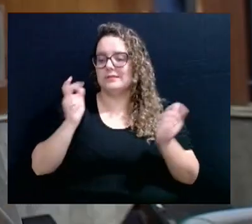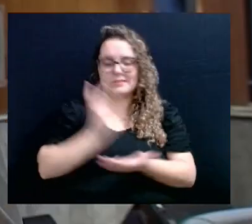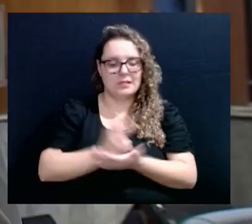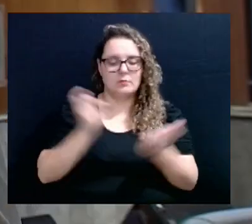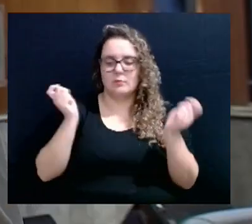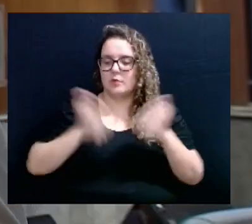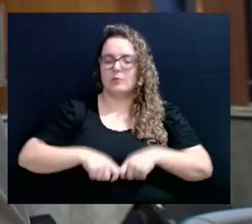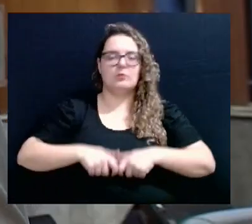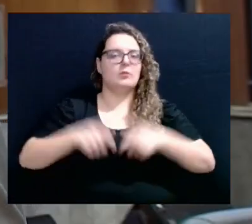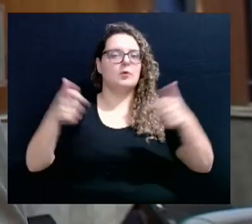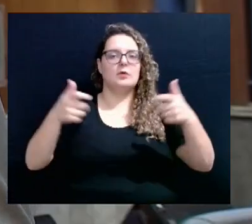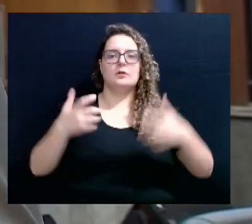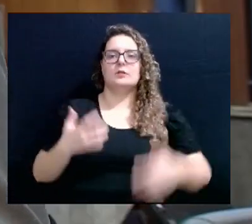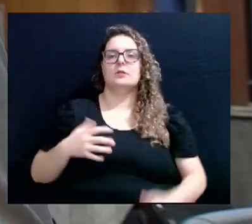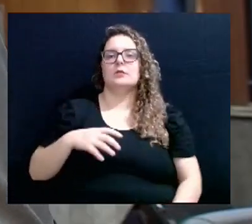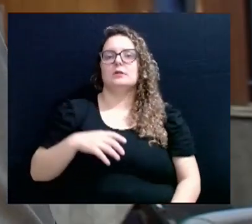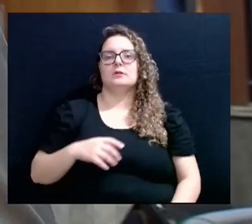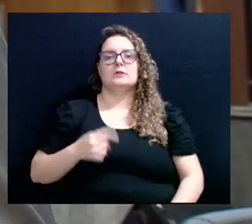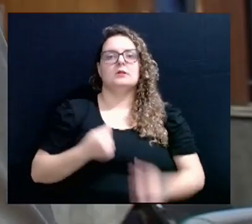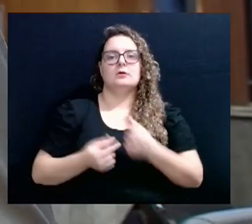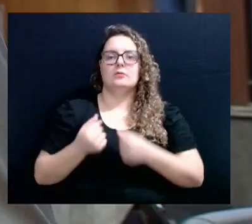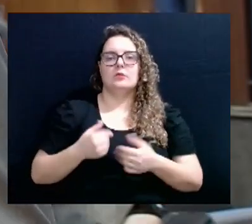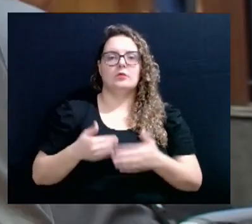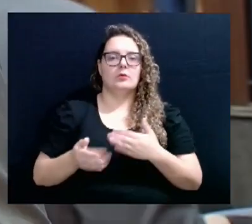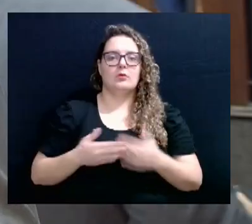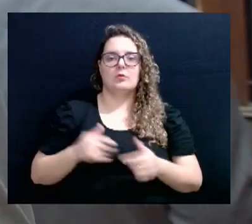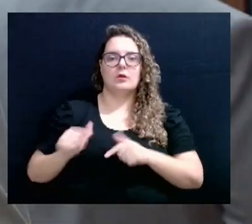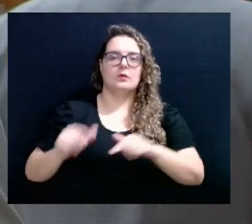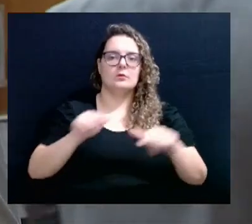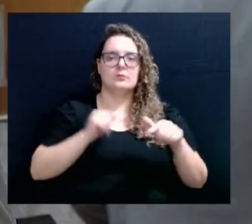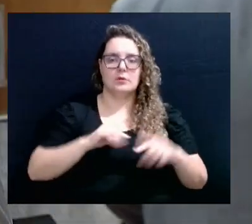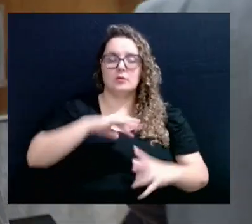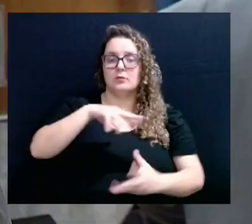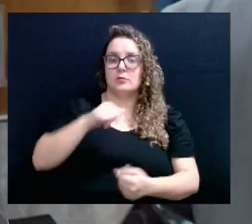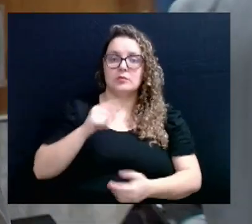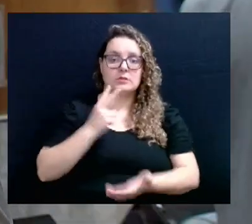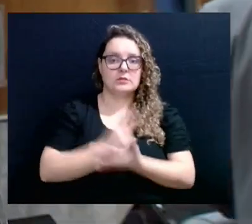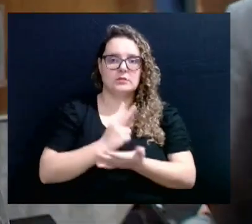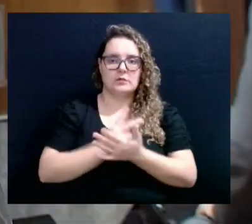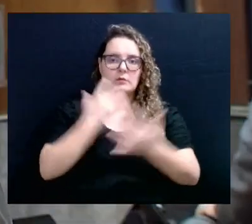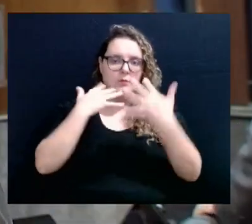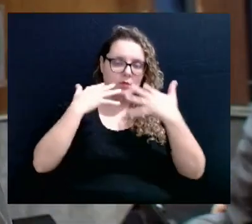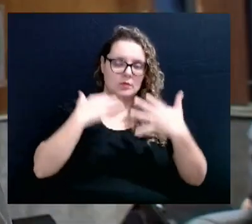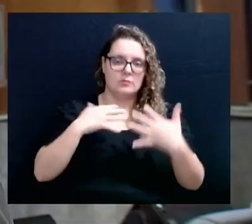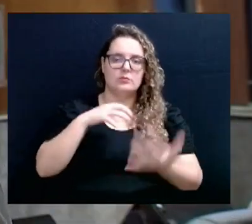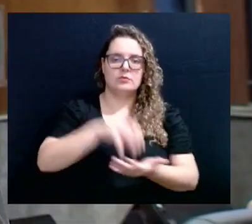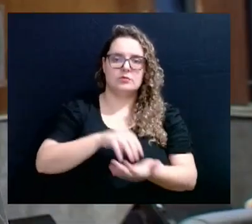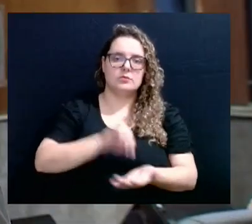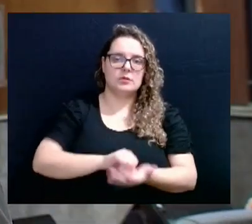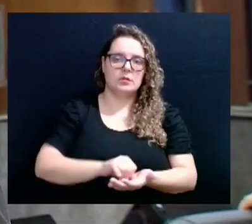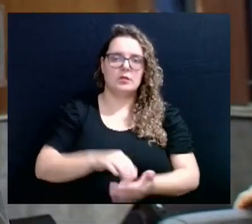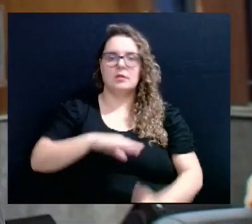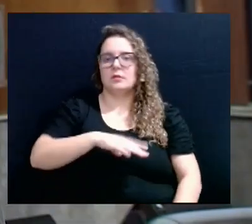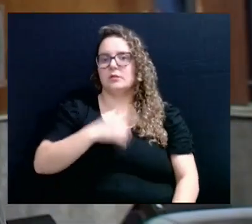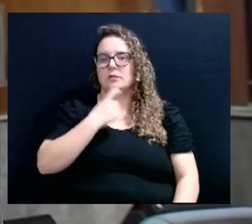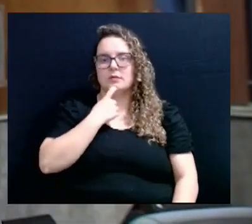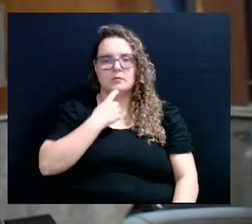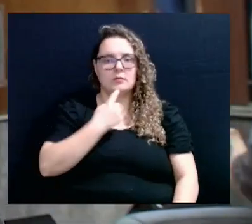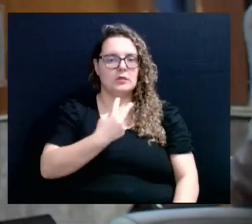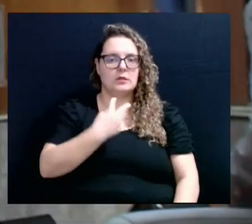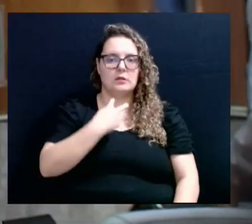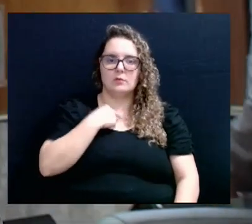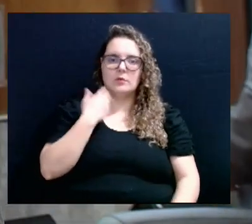centros, em qualquer lugar do mundo, sempre foi um atrativo. E em Campinas nós não podemos perder o centro da cidade também, né,